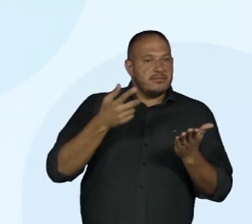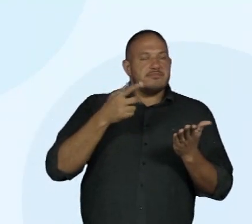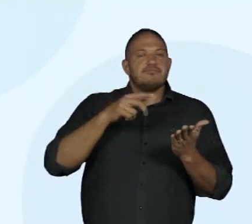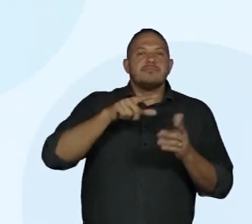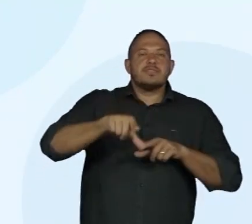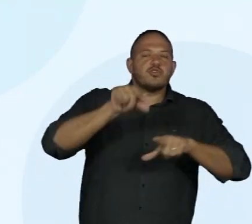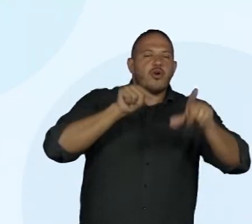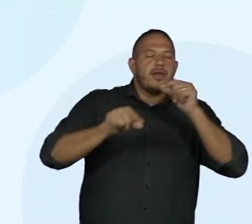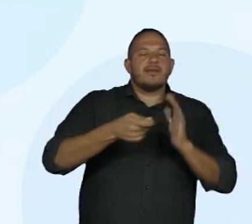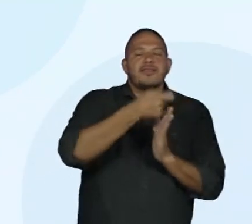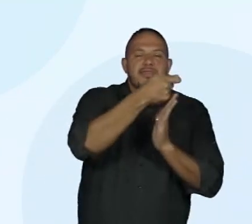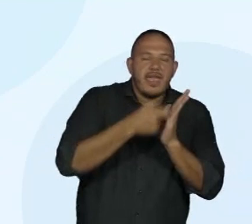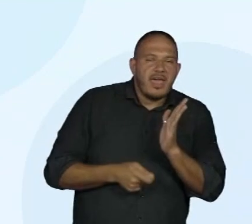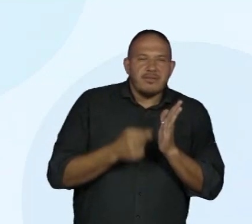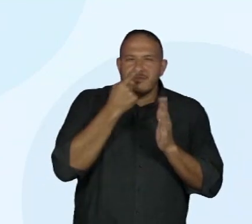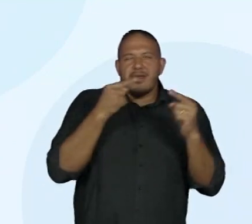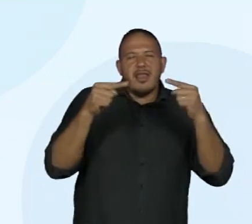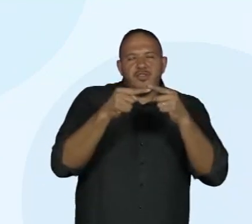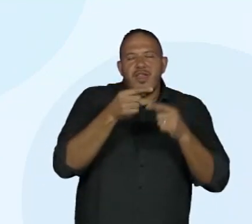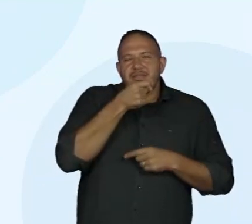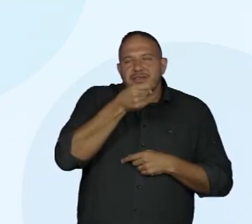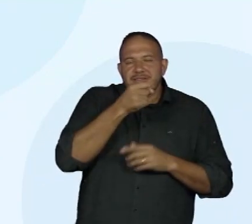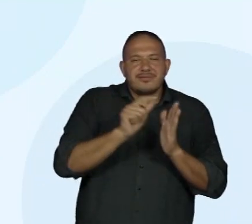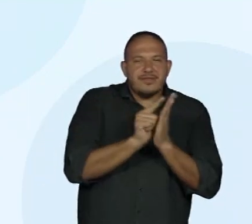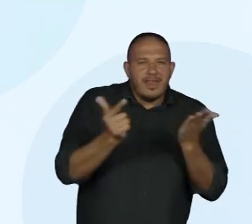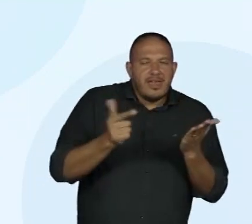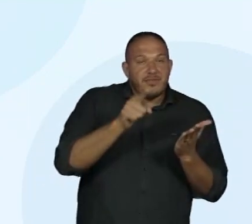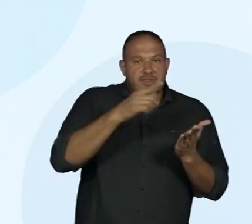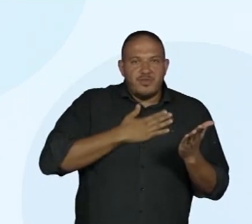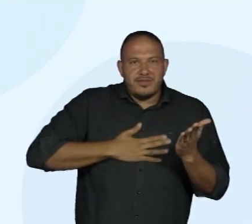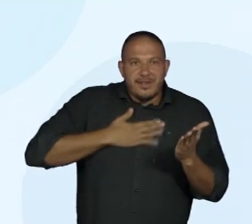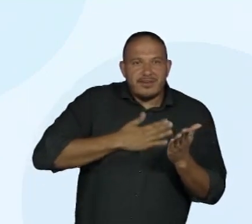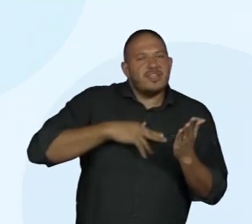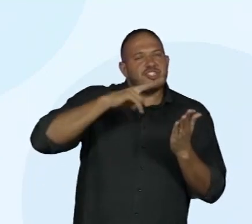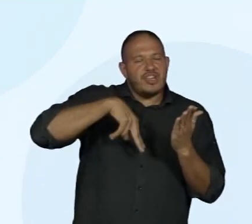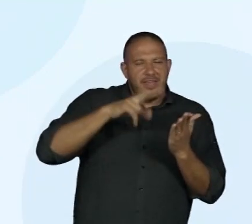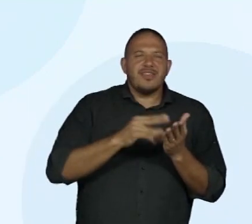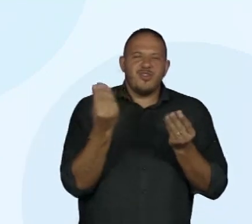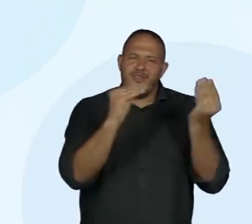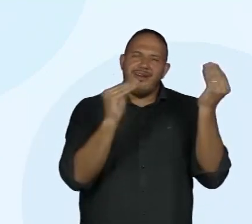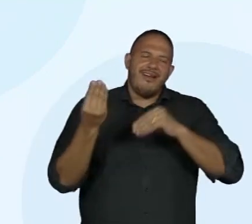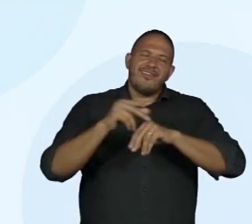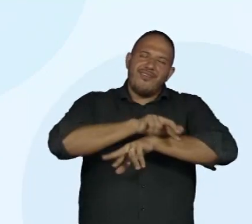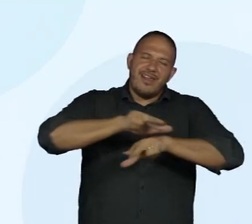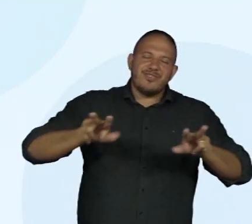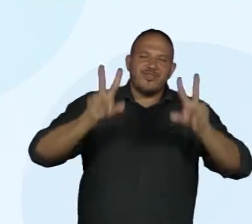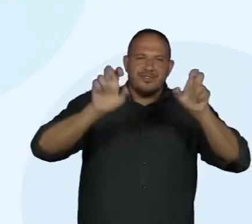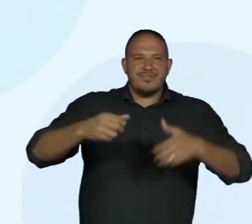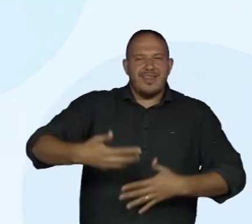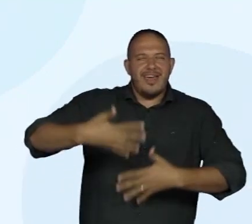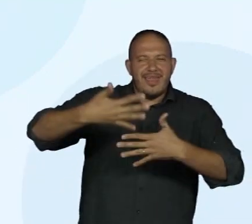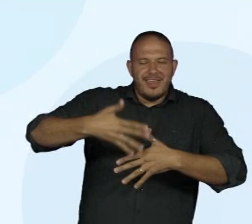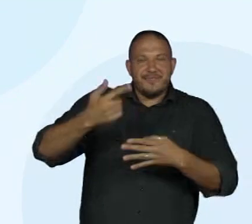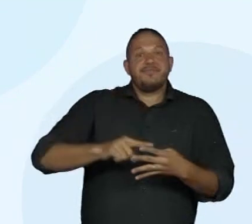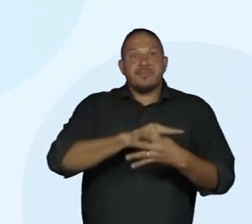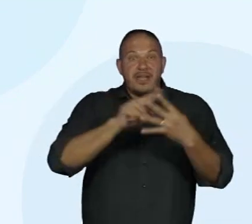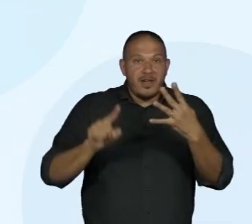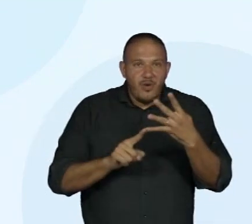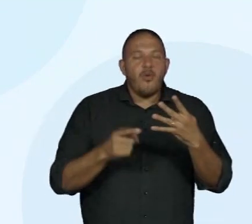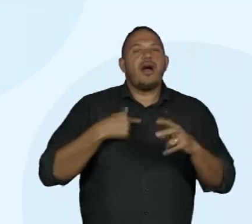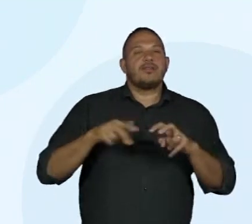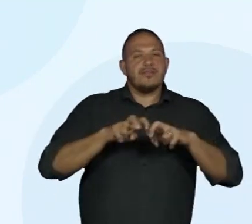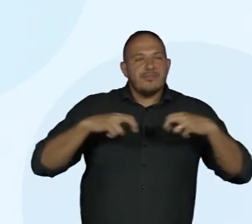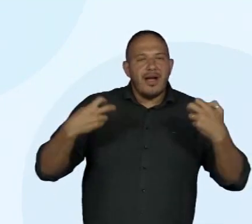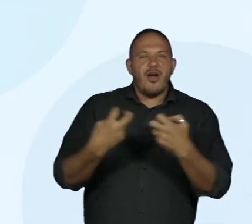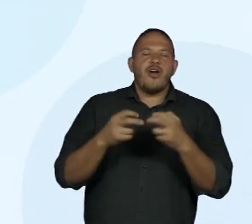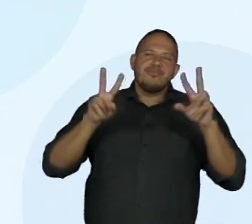de textos jornalísticos que eles gostariam de ler, então eles colocaram várias notícias aí no chat. A quarta foi uma roda de